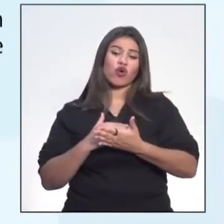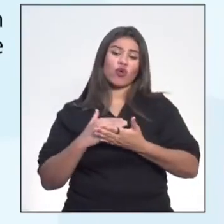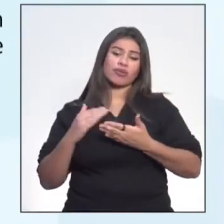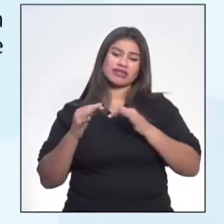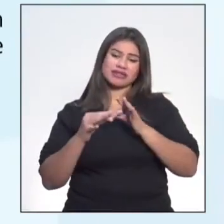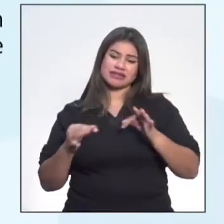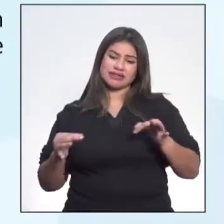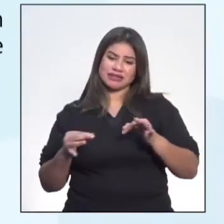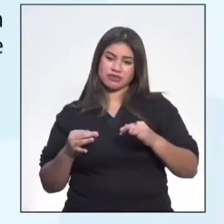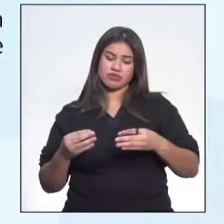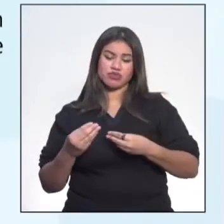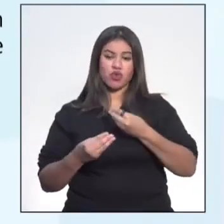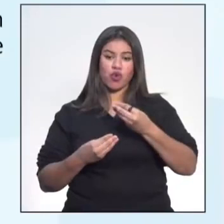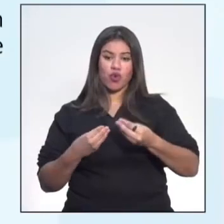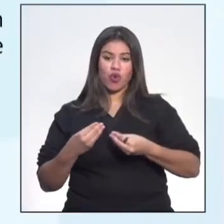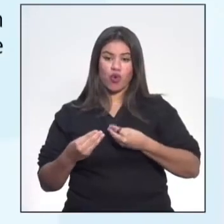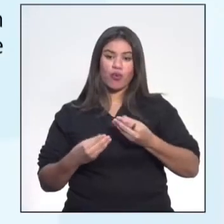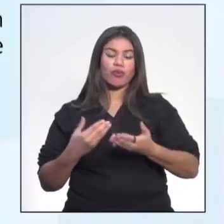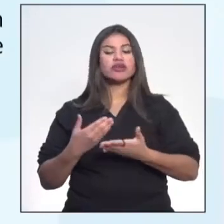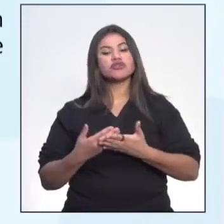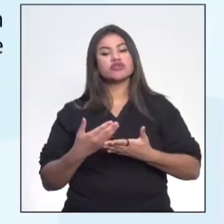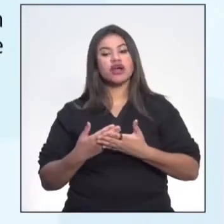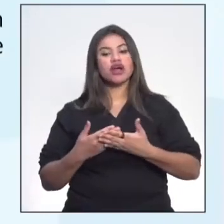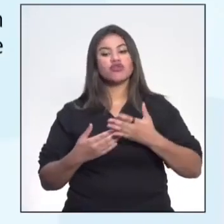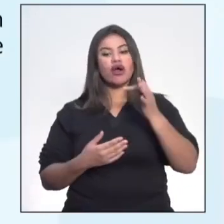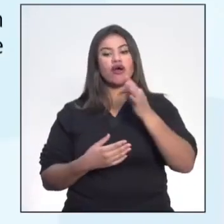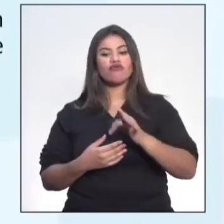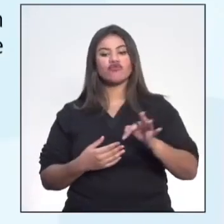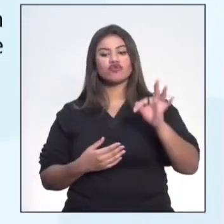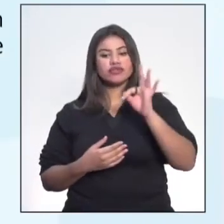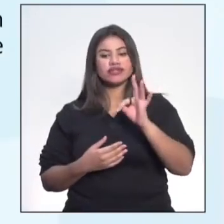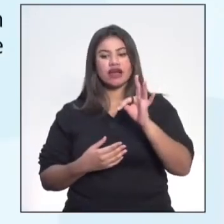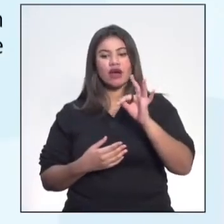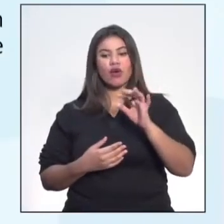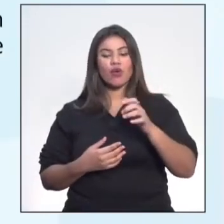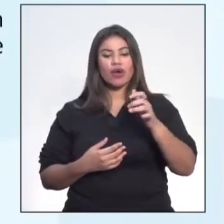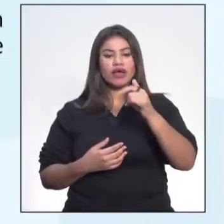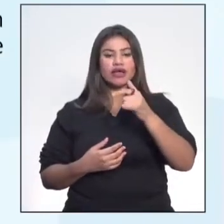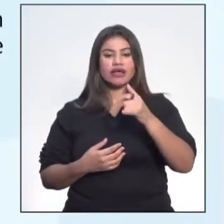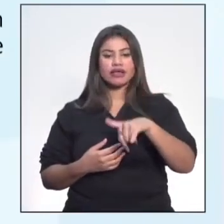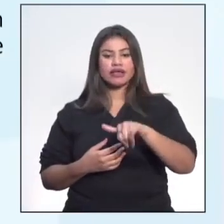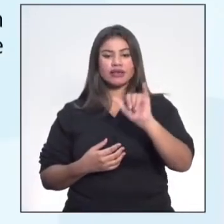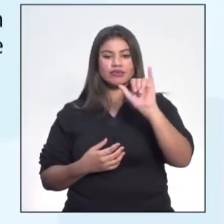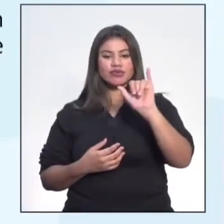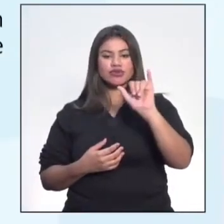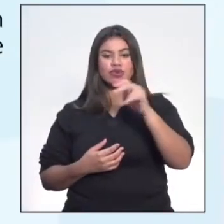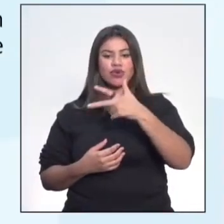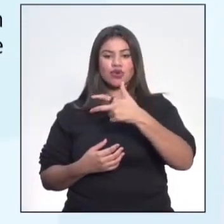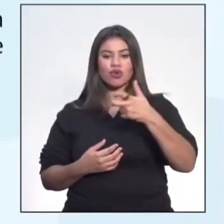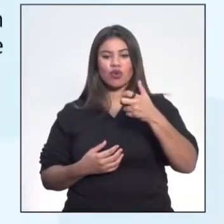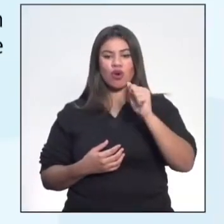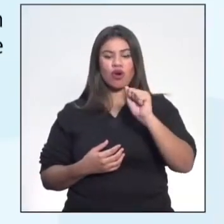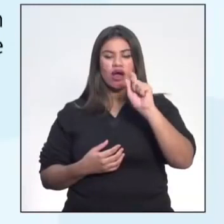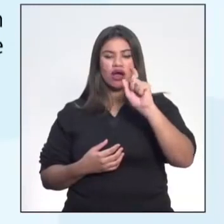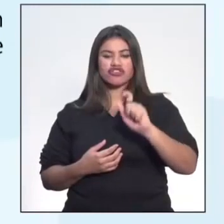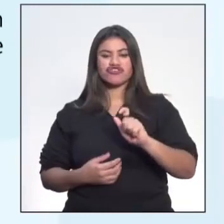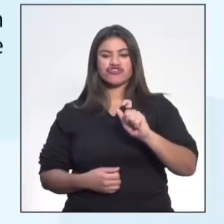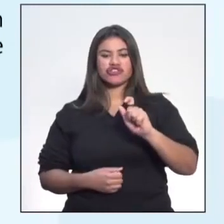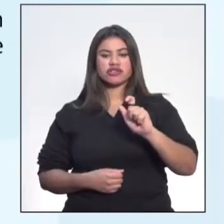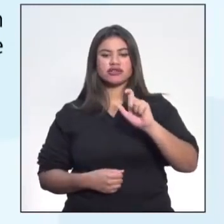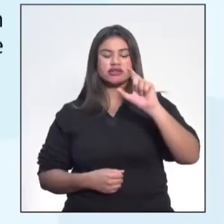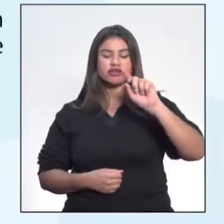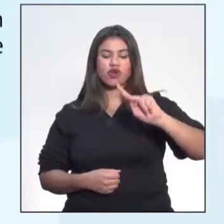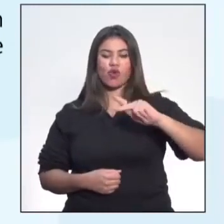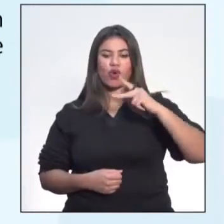mais simples. Vamos começar estudando a função y igual a ax². Então, eu estou